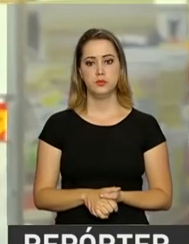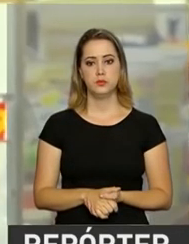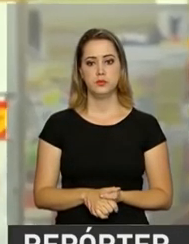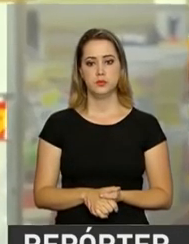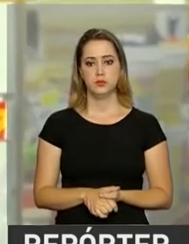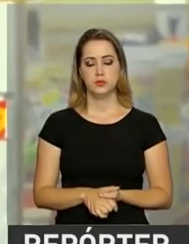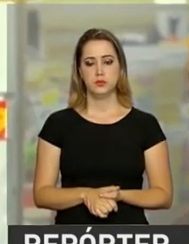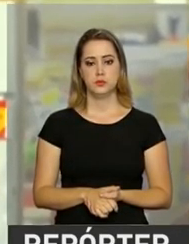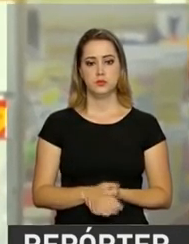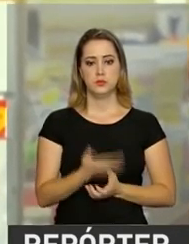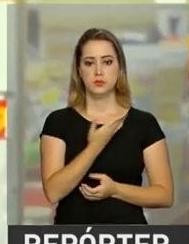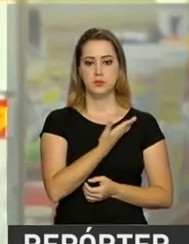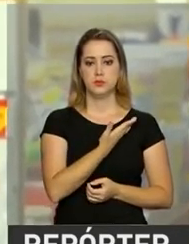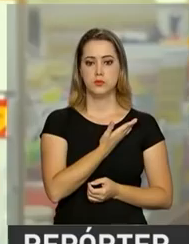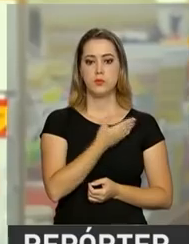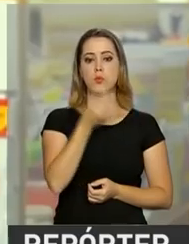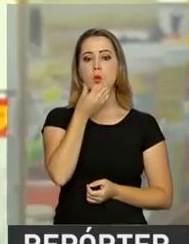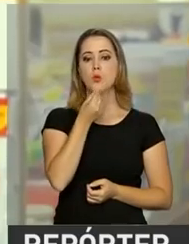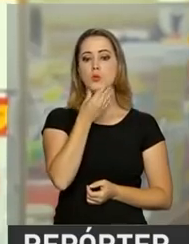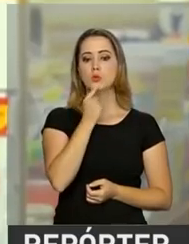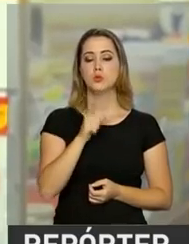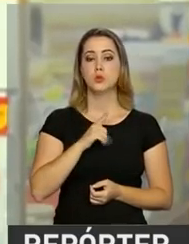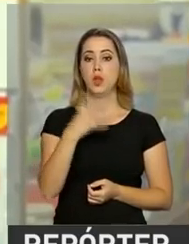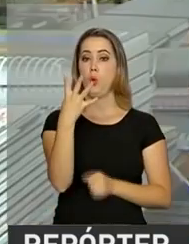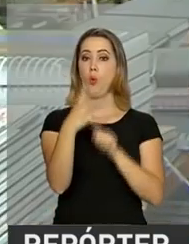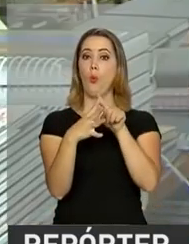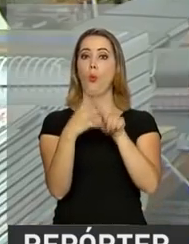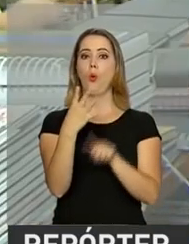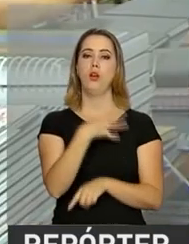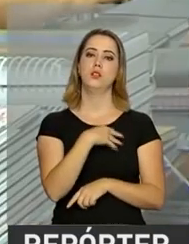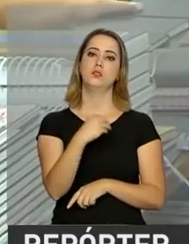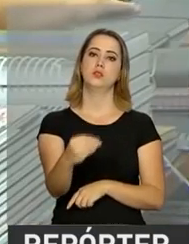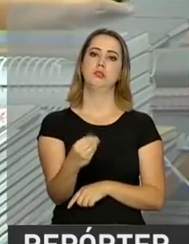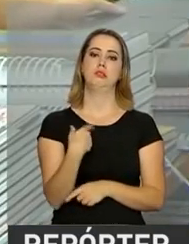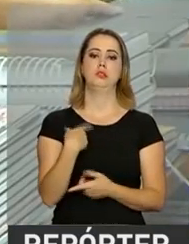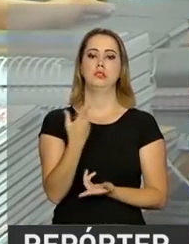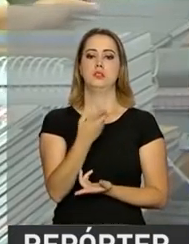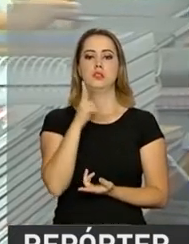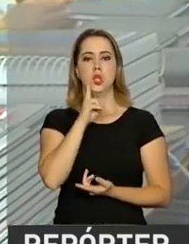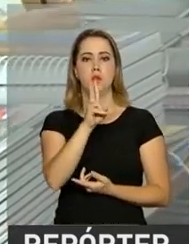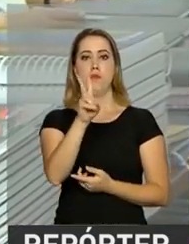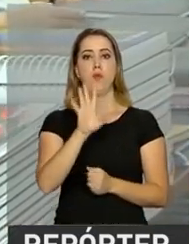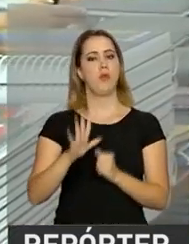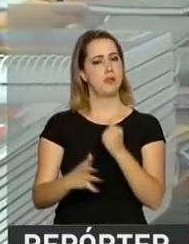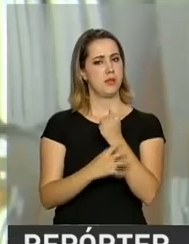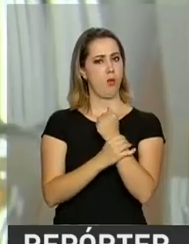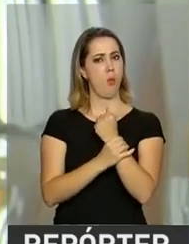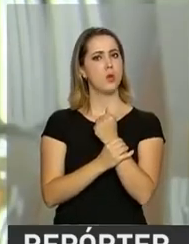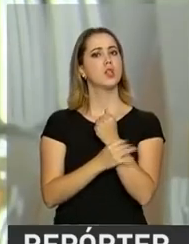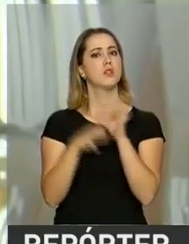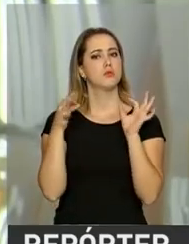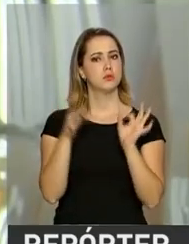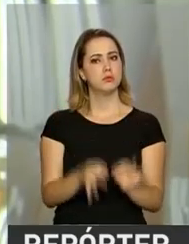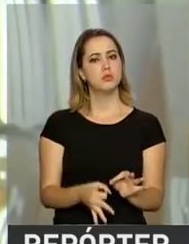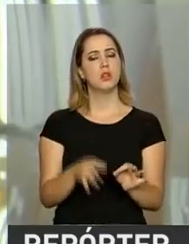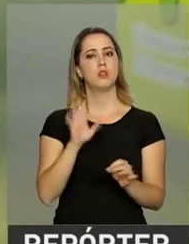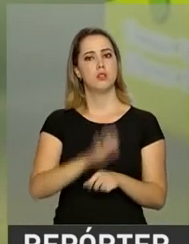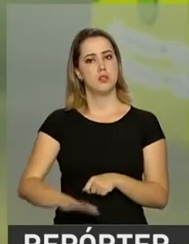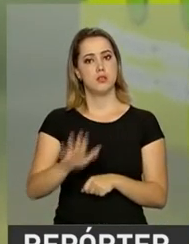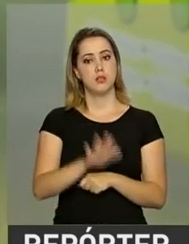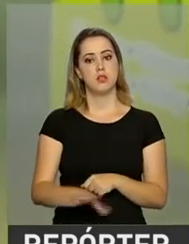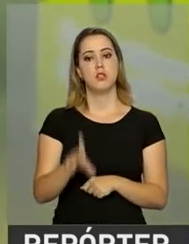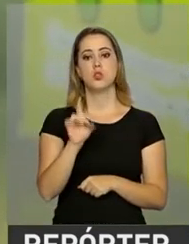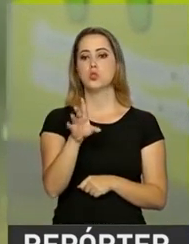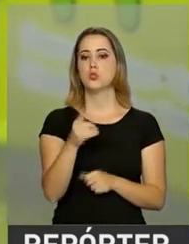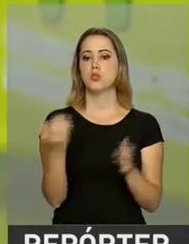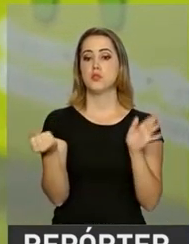metro seu Sebastião que tem quatro filhos não vacila com a segurança das Crianças material escolar só